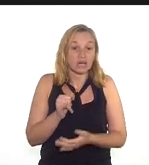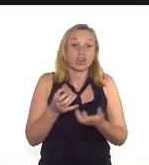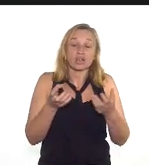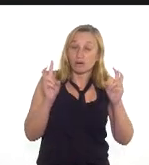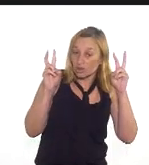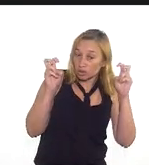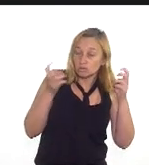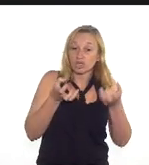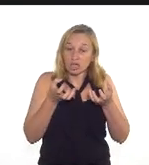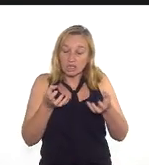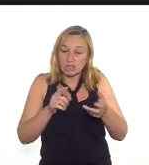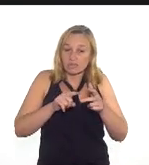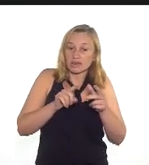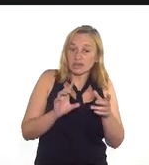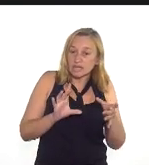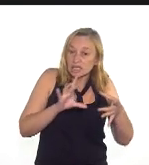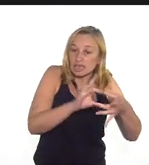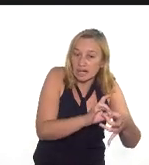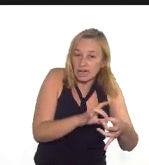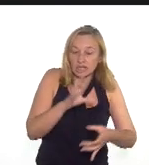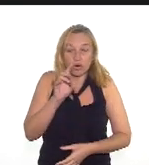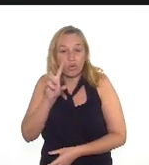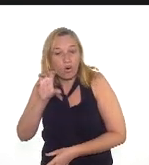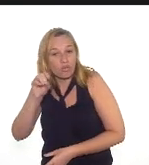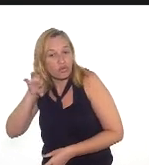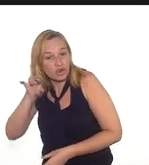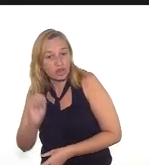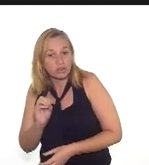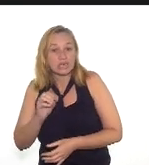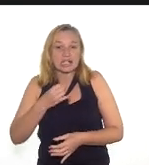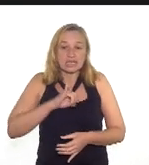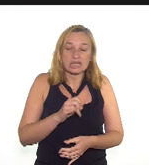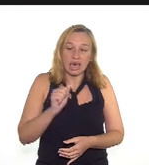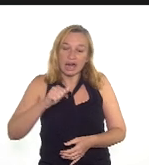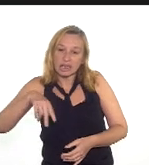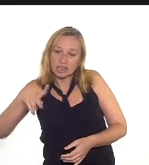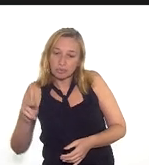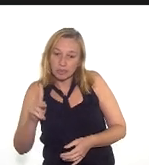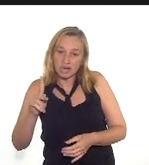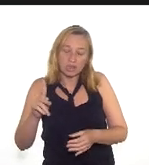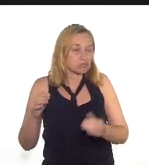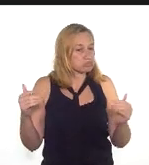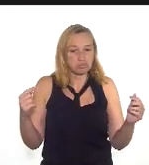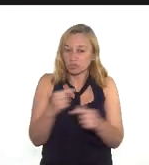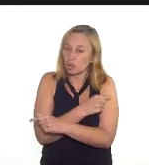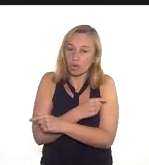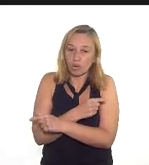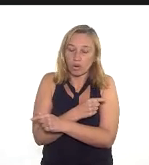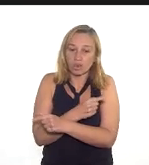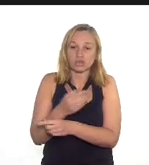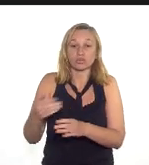tivessem alinhada no convênio. Se a ANP não concorda, então devolve para a gente vai cobrar